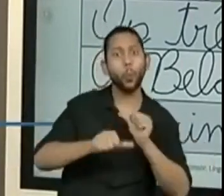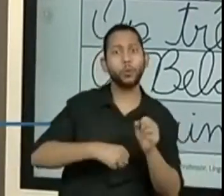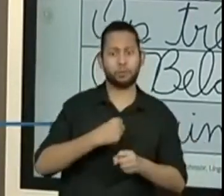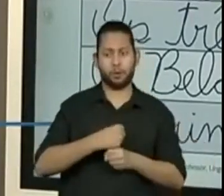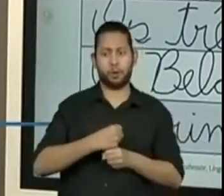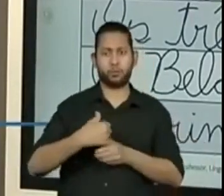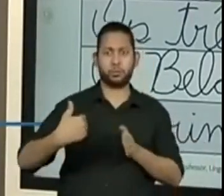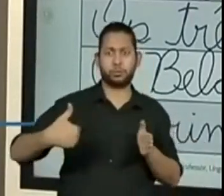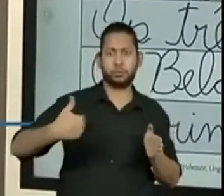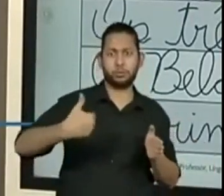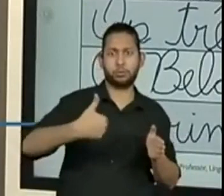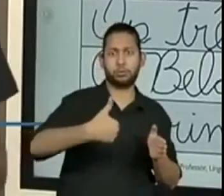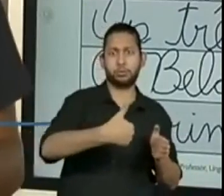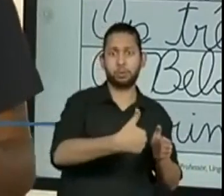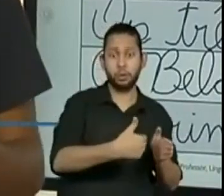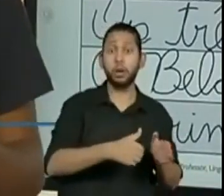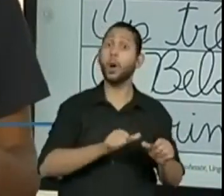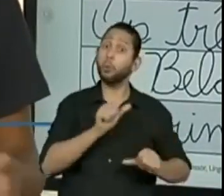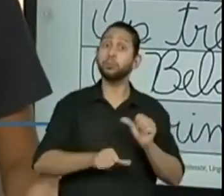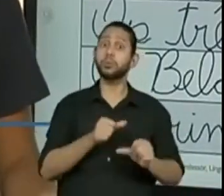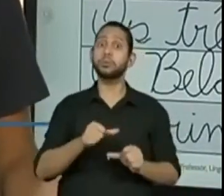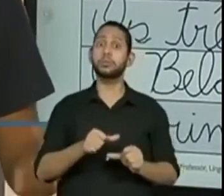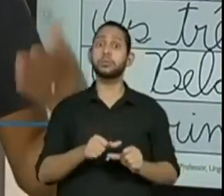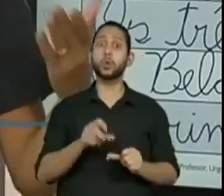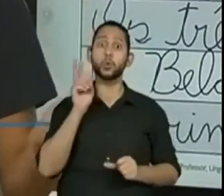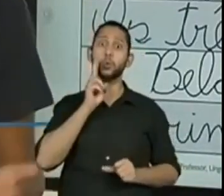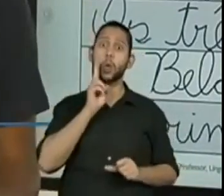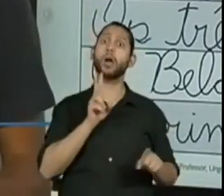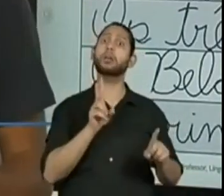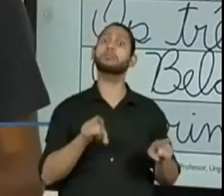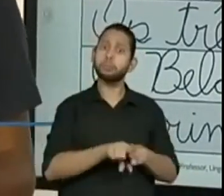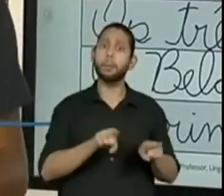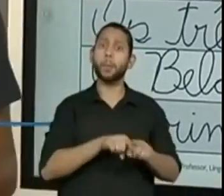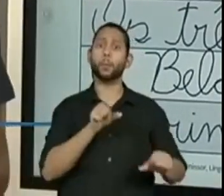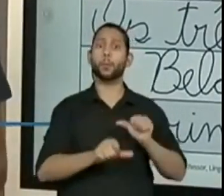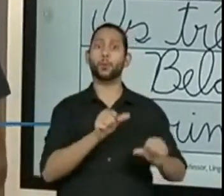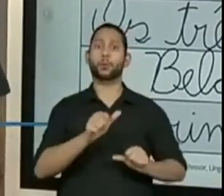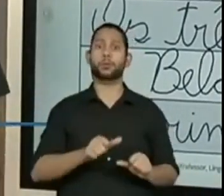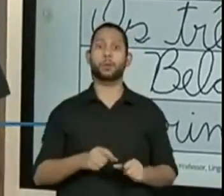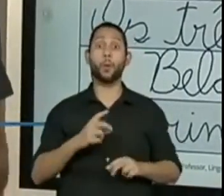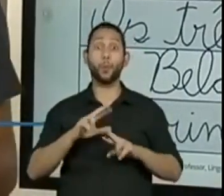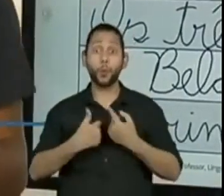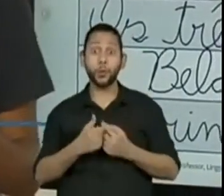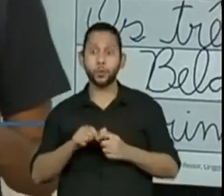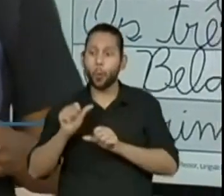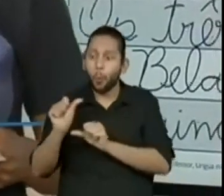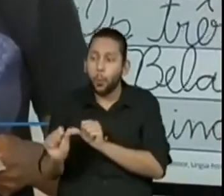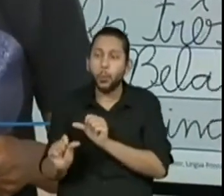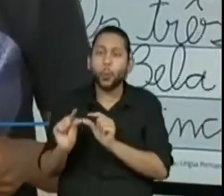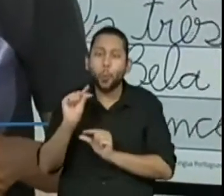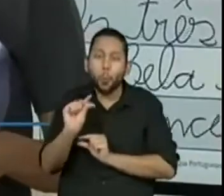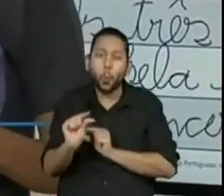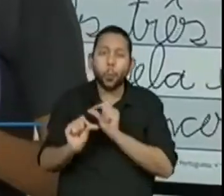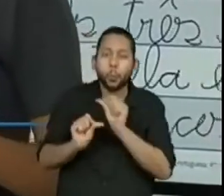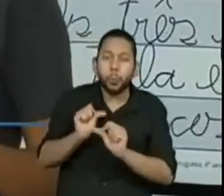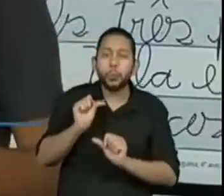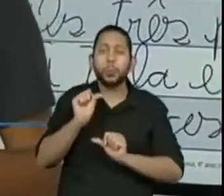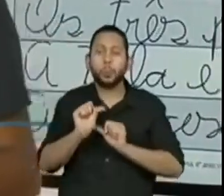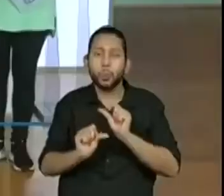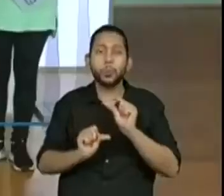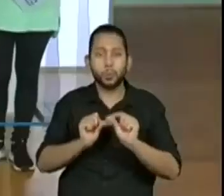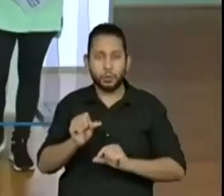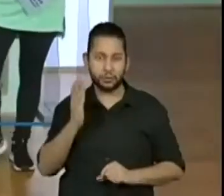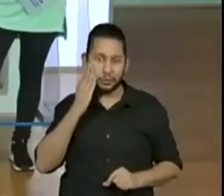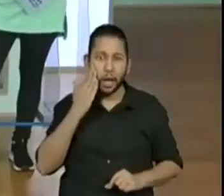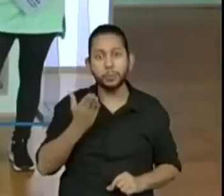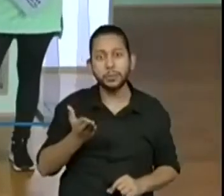aquele contexto da época que ele viveu. Por isso que os contos foram surgindo com os finais diferentes. Vocês sabiam